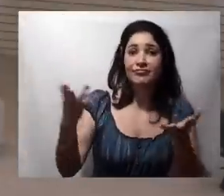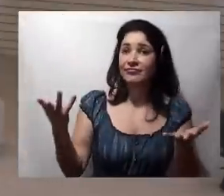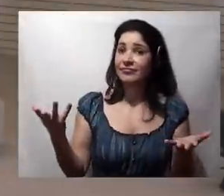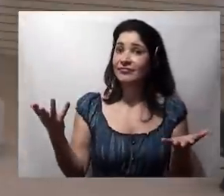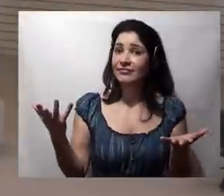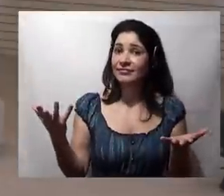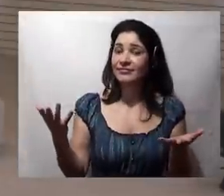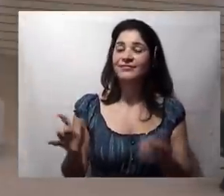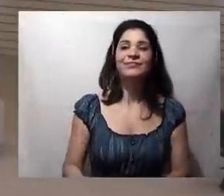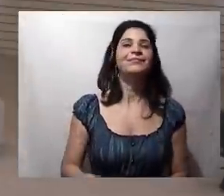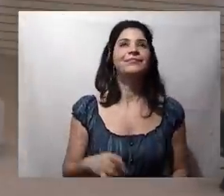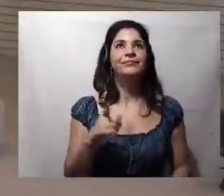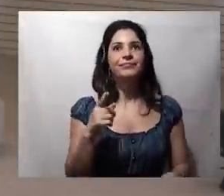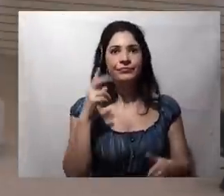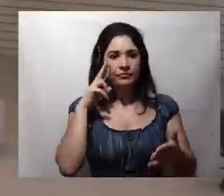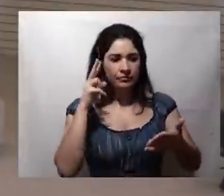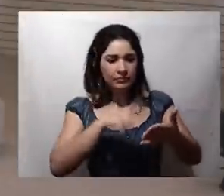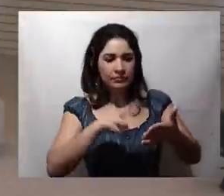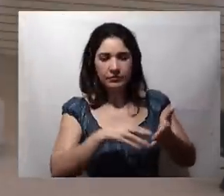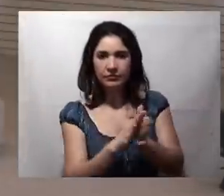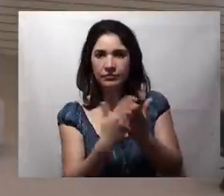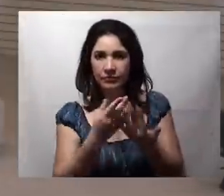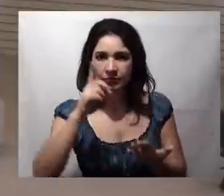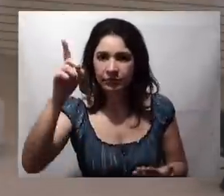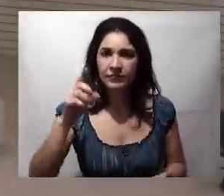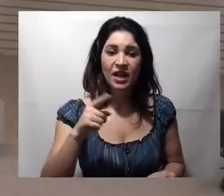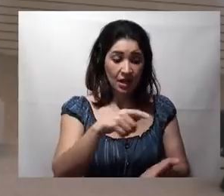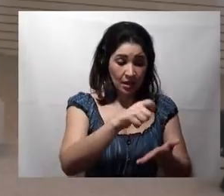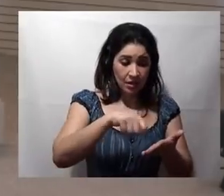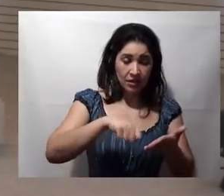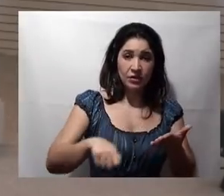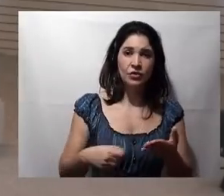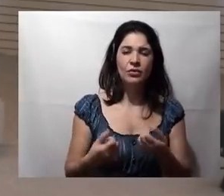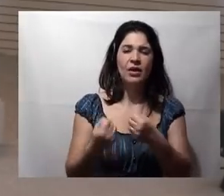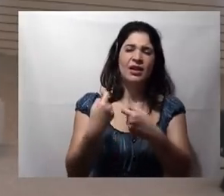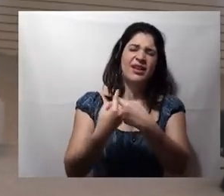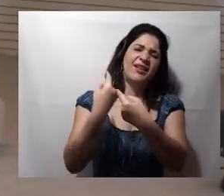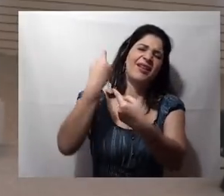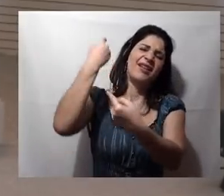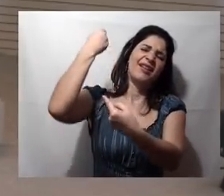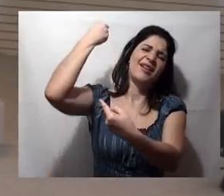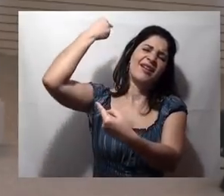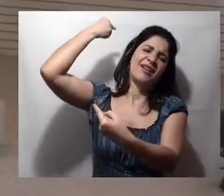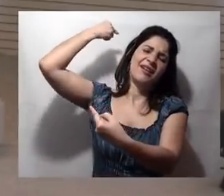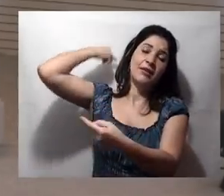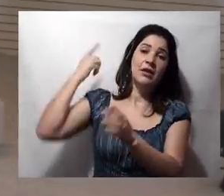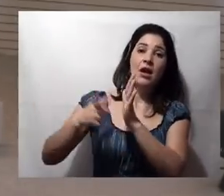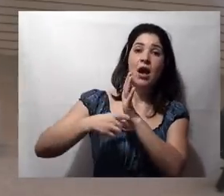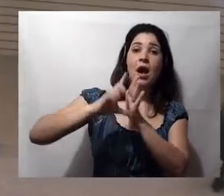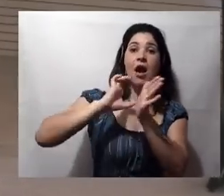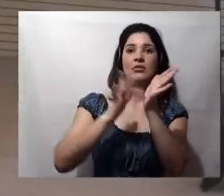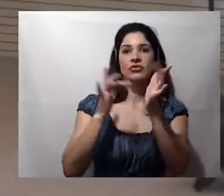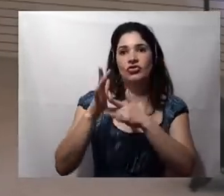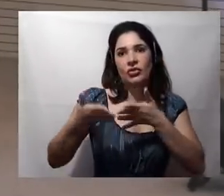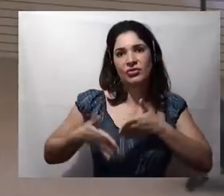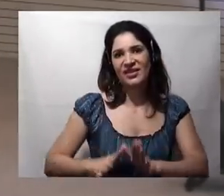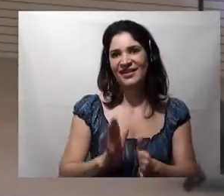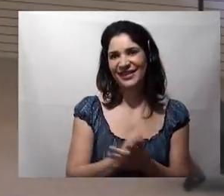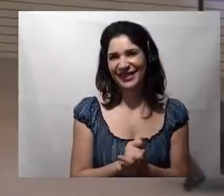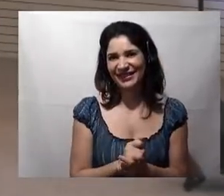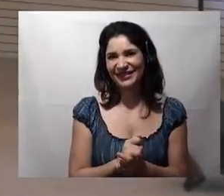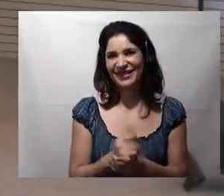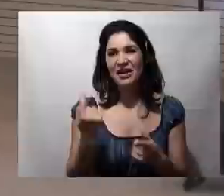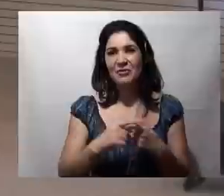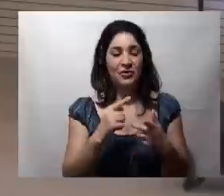texto foi escrito cerca de 600 anos antes da vinda do senhor jesus este texto foi escrito porque se